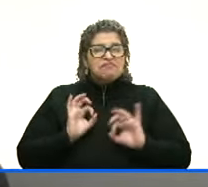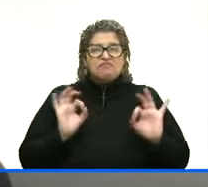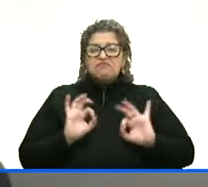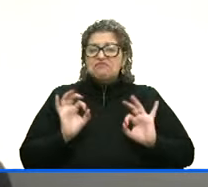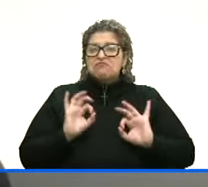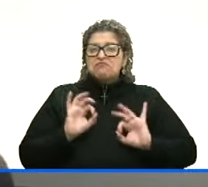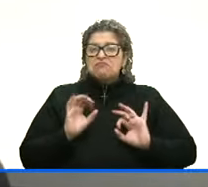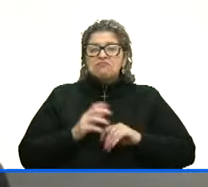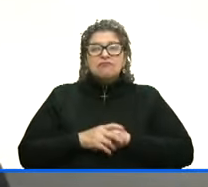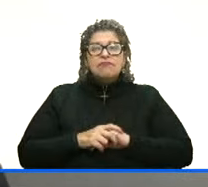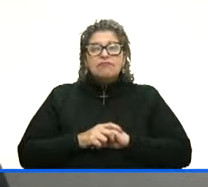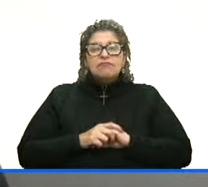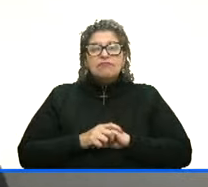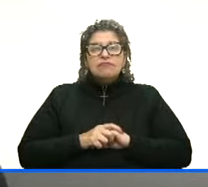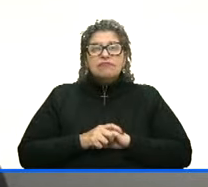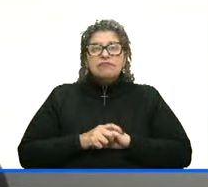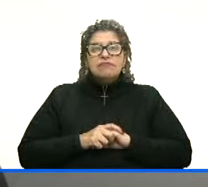com